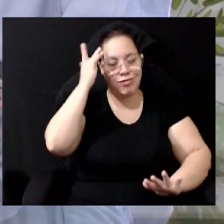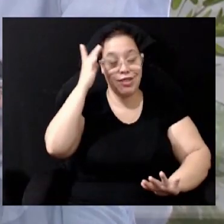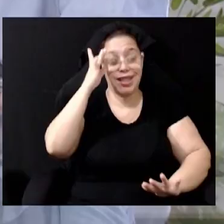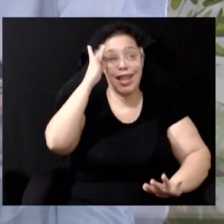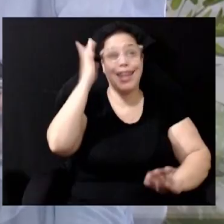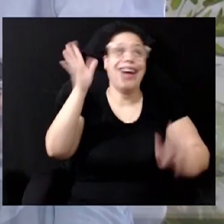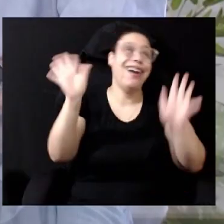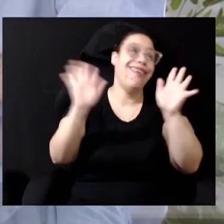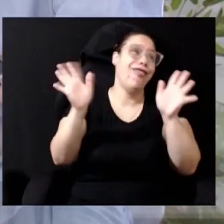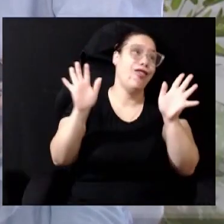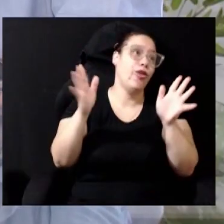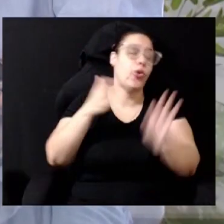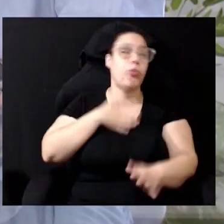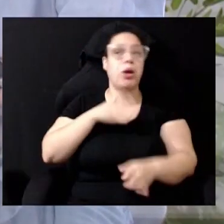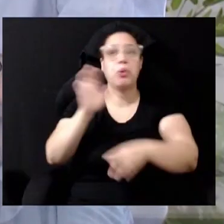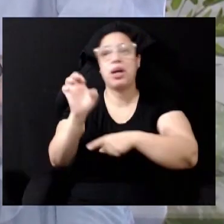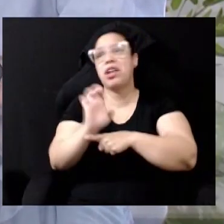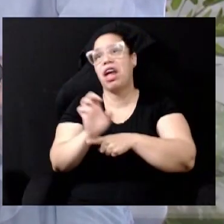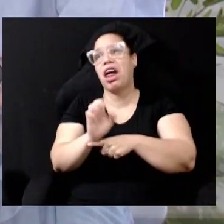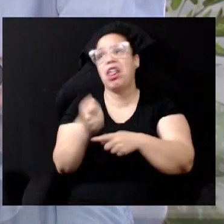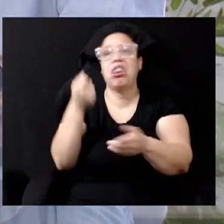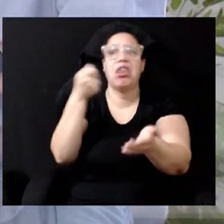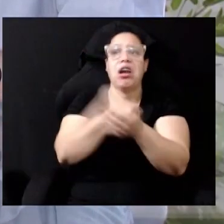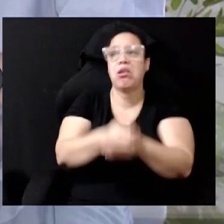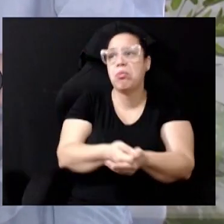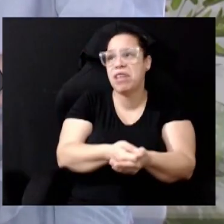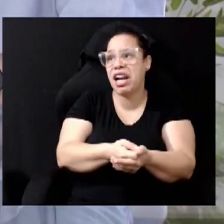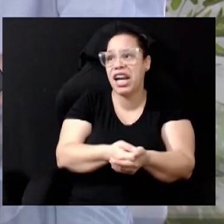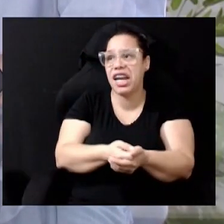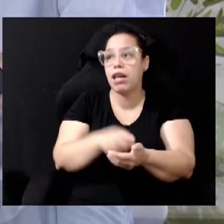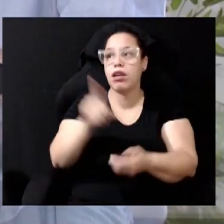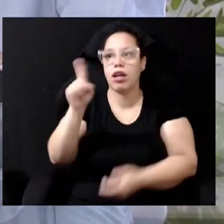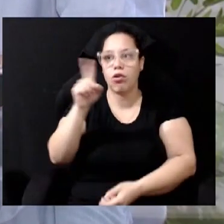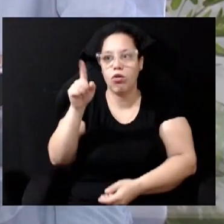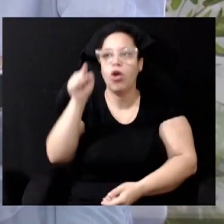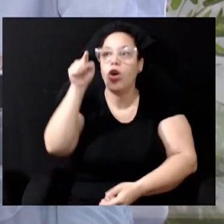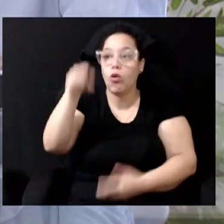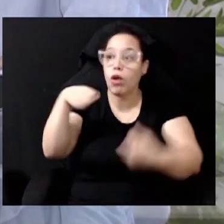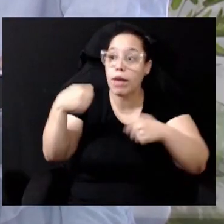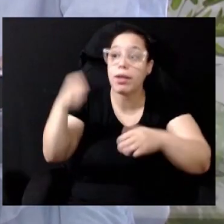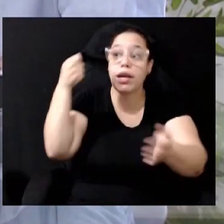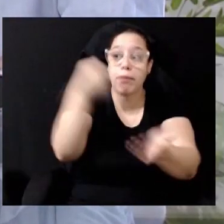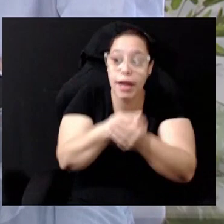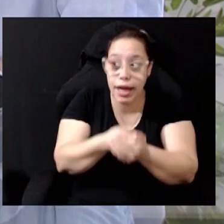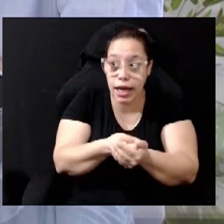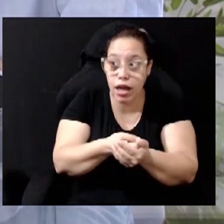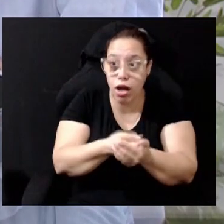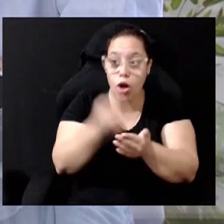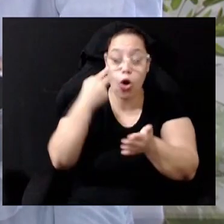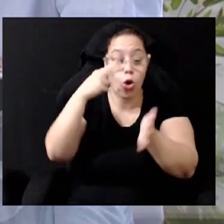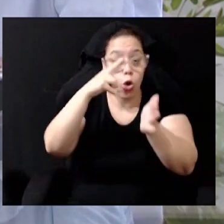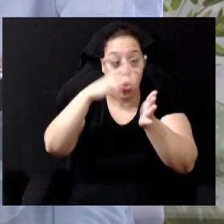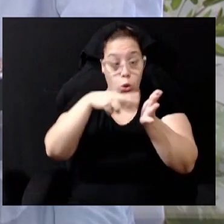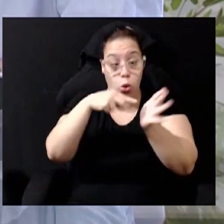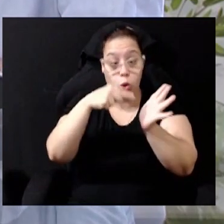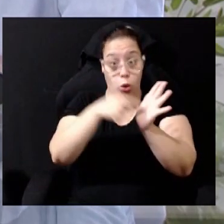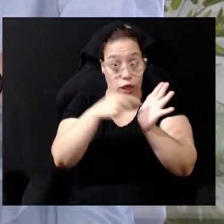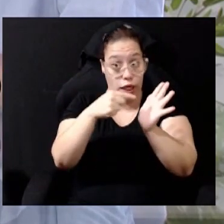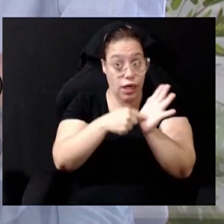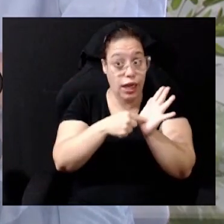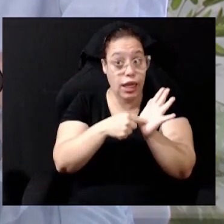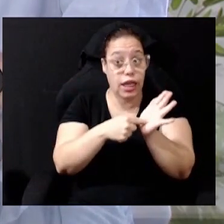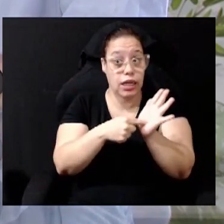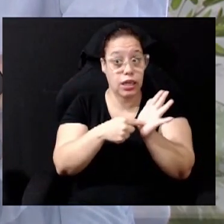meu estado não vai cobrar junto, então eu não preciso pagar, não. A obrigação está lá, você tem que honrar. Então, eu acho